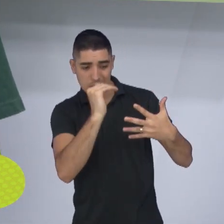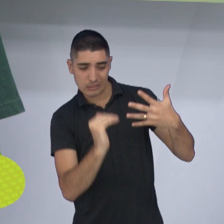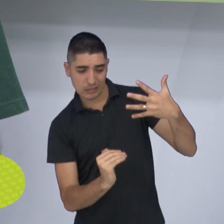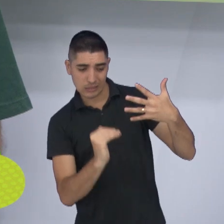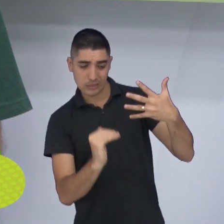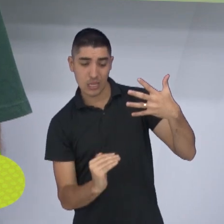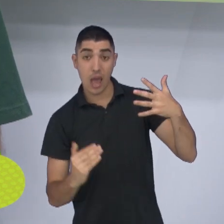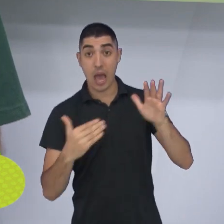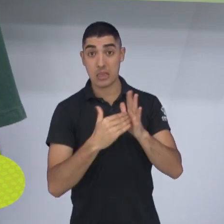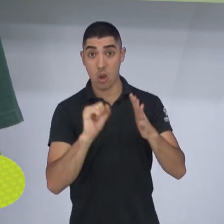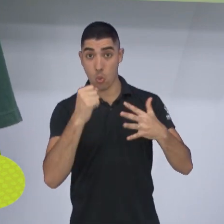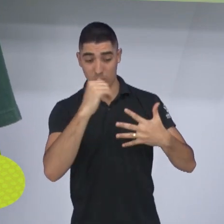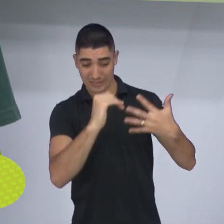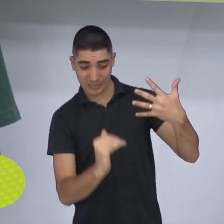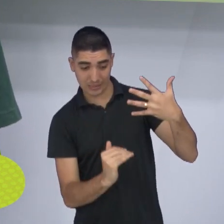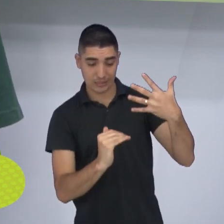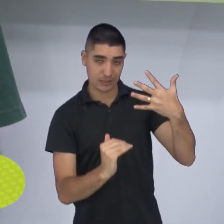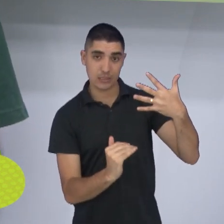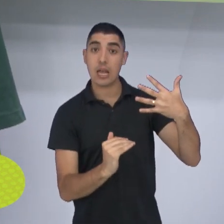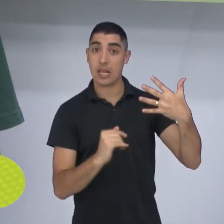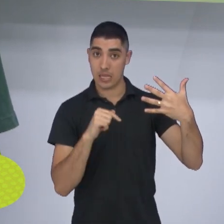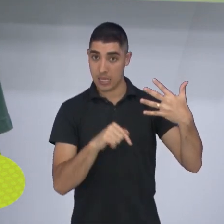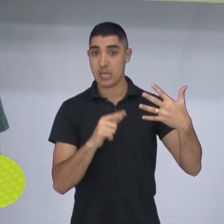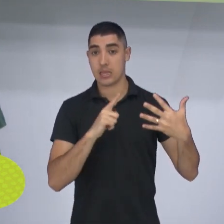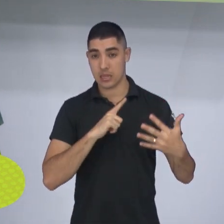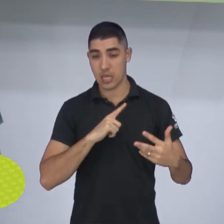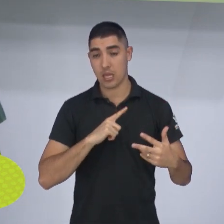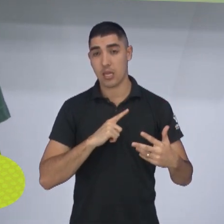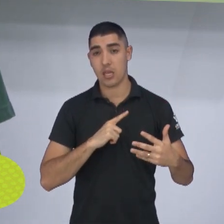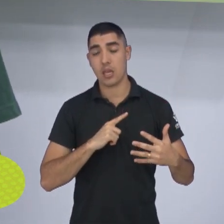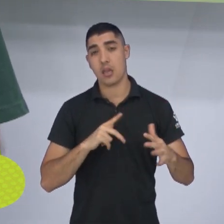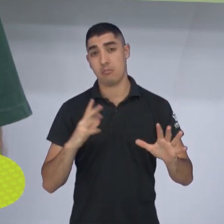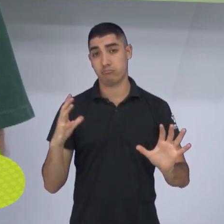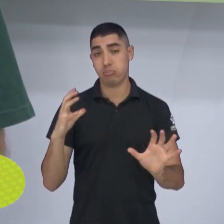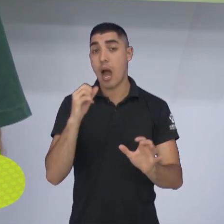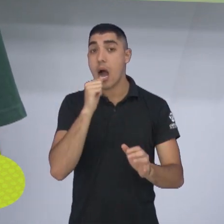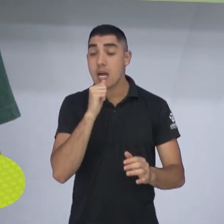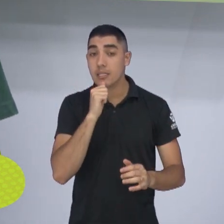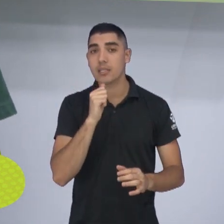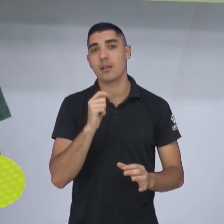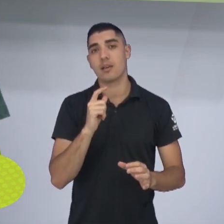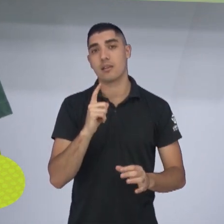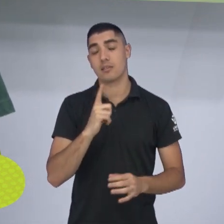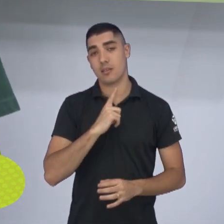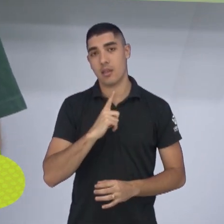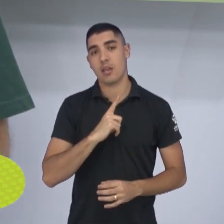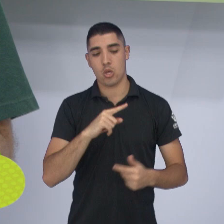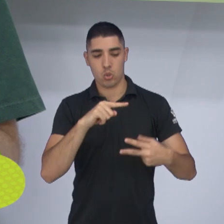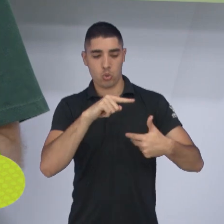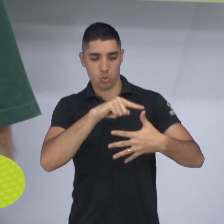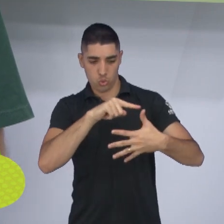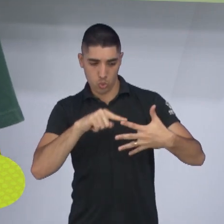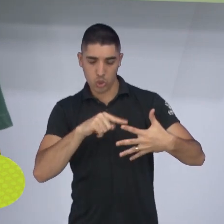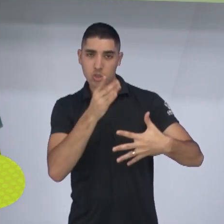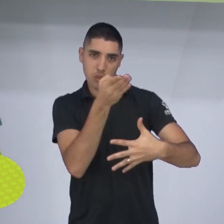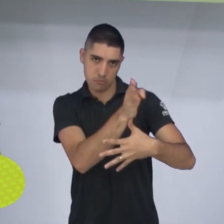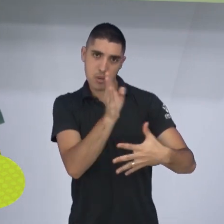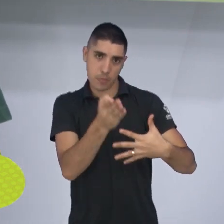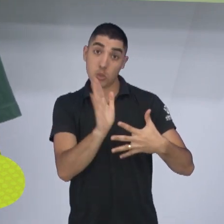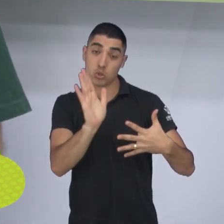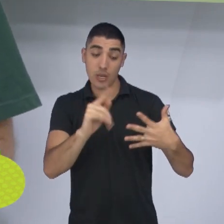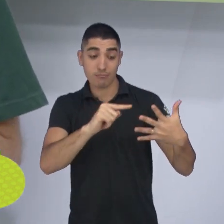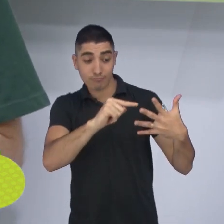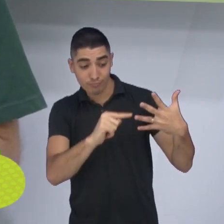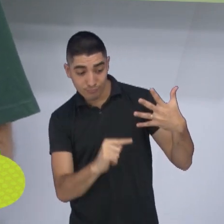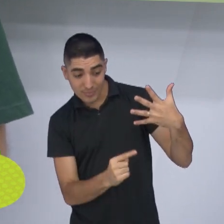tem no meio do bolo, são 2 vagas que já foram, são 6 vagas aí para mais 6 times aí, 6, 7 times